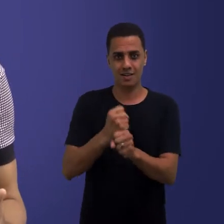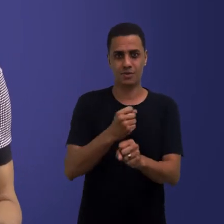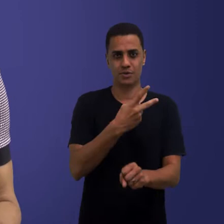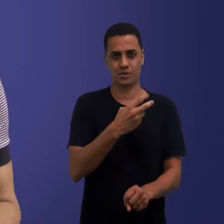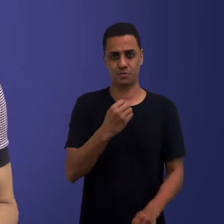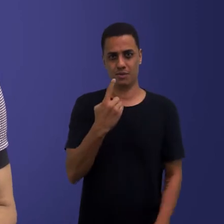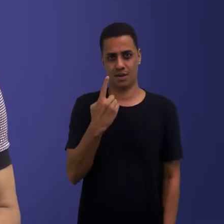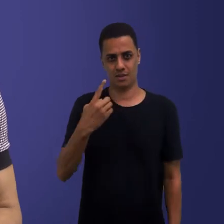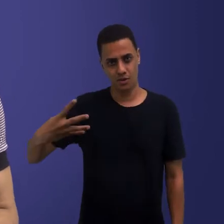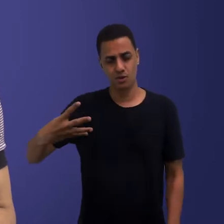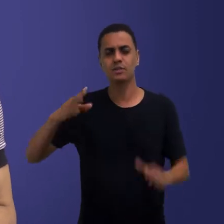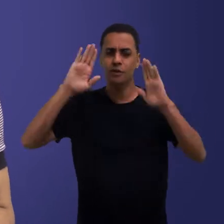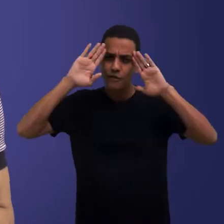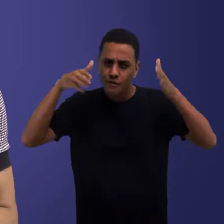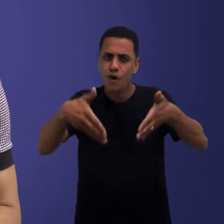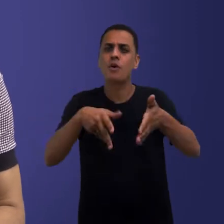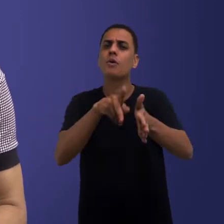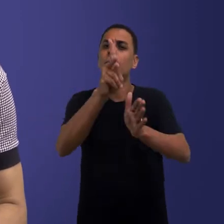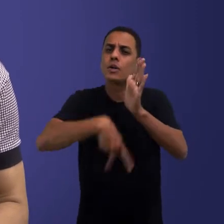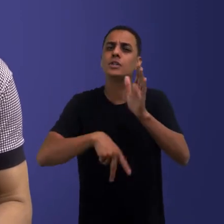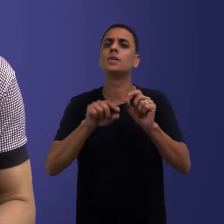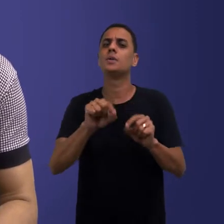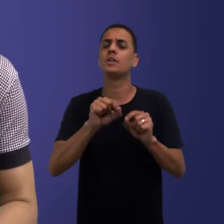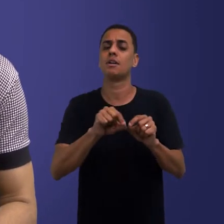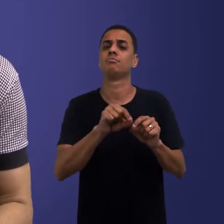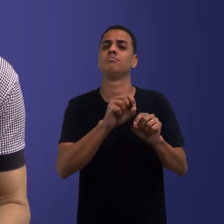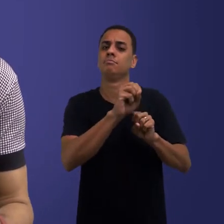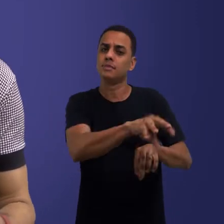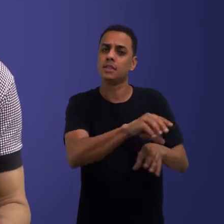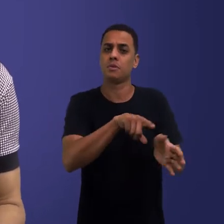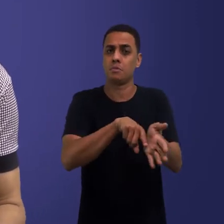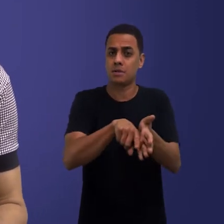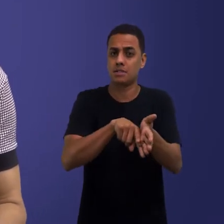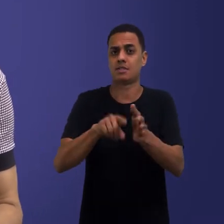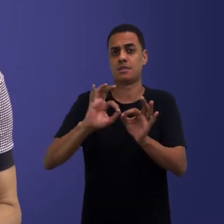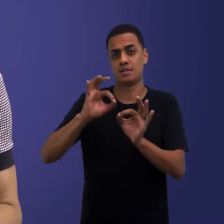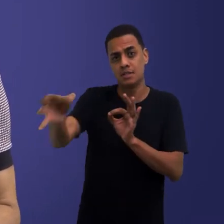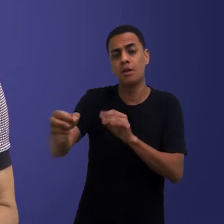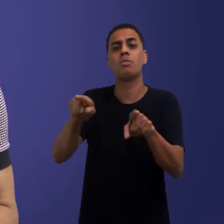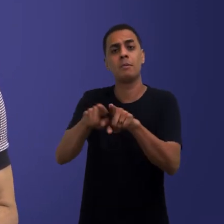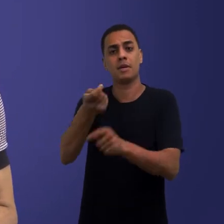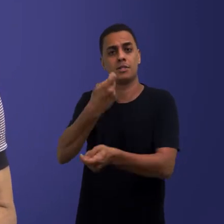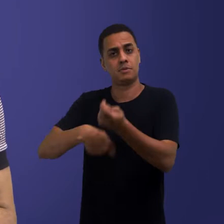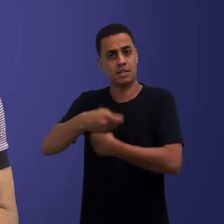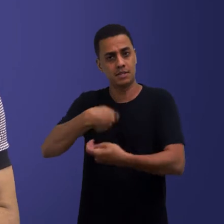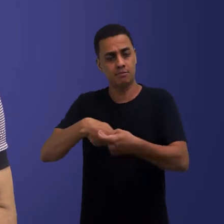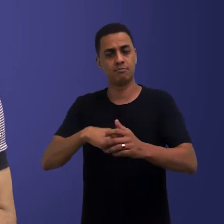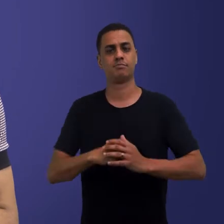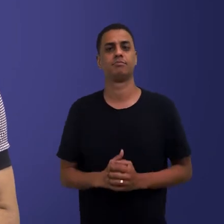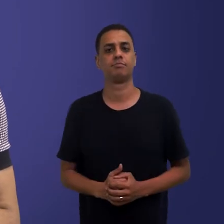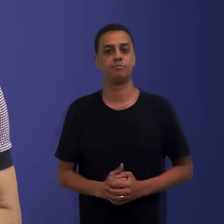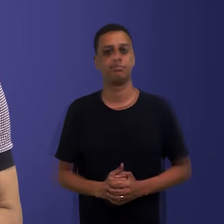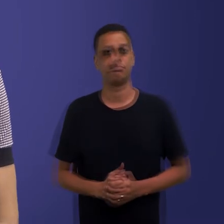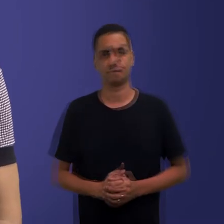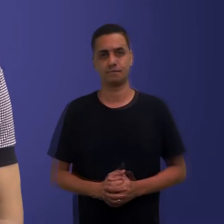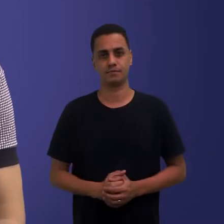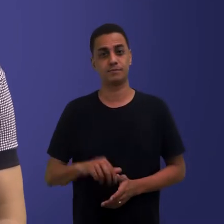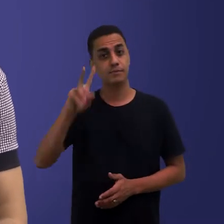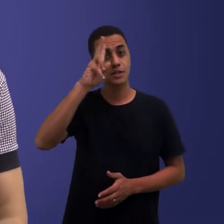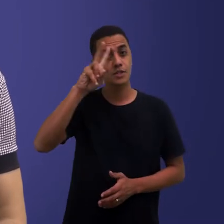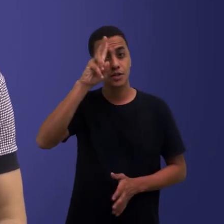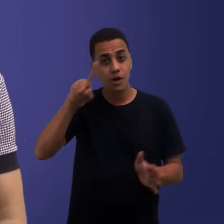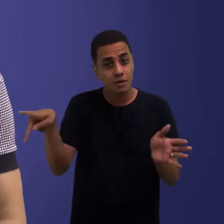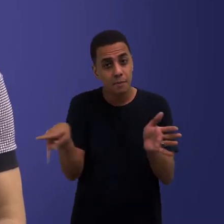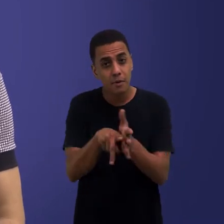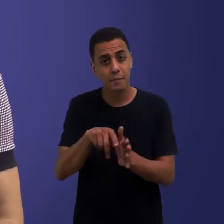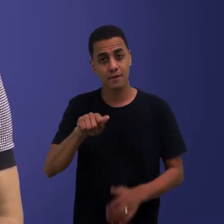Desde 2014, as minhas atividades têm se focado em projetos de ensino, pesquisa, extensão e gestão. A